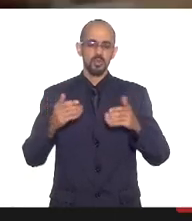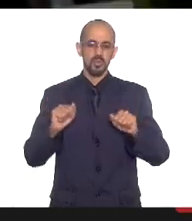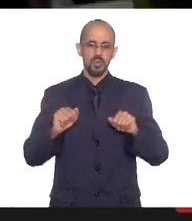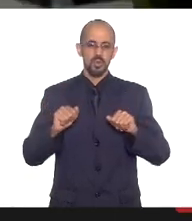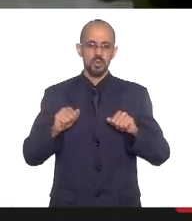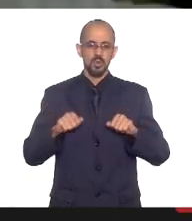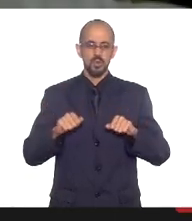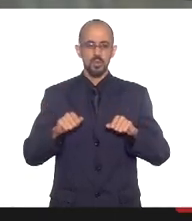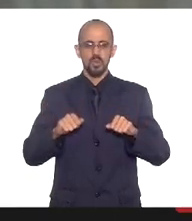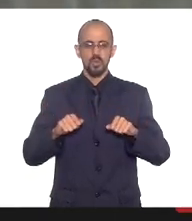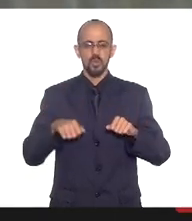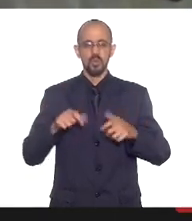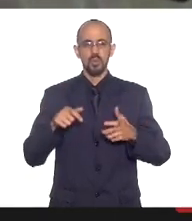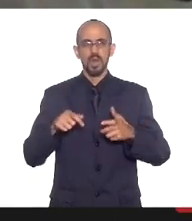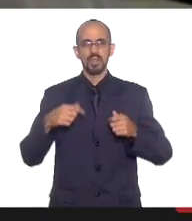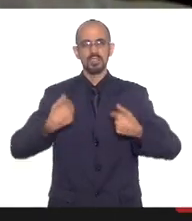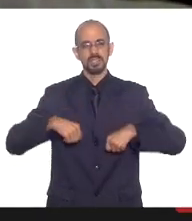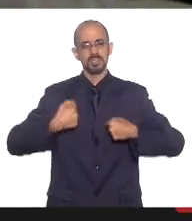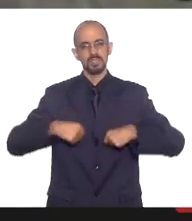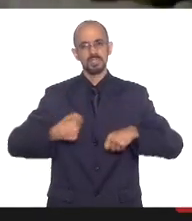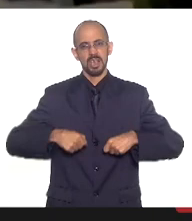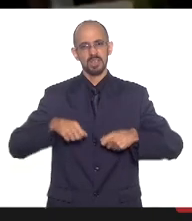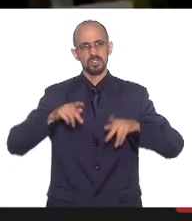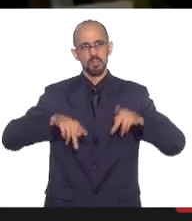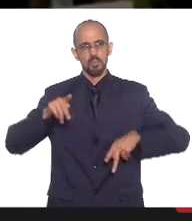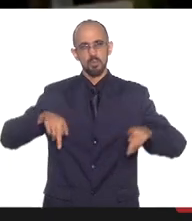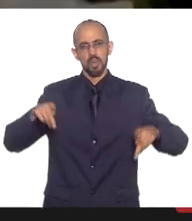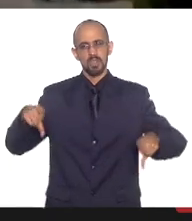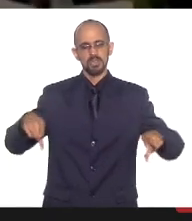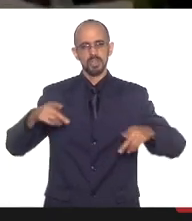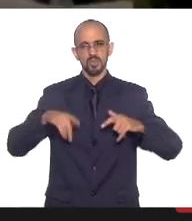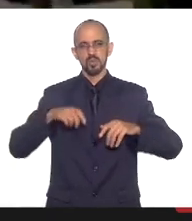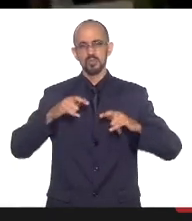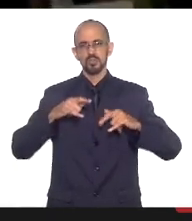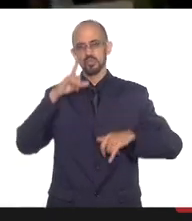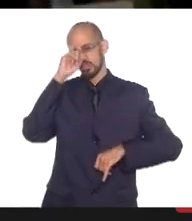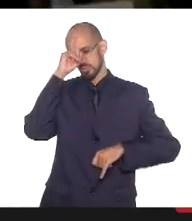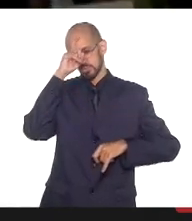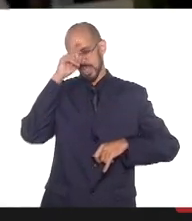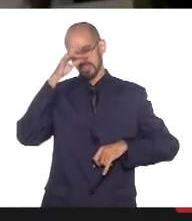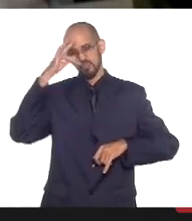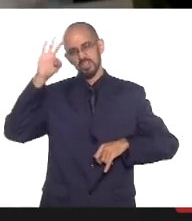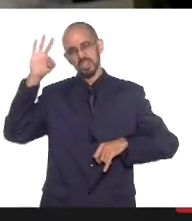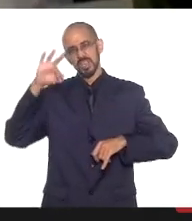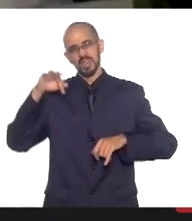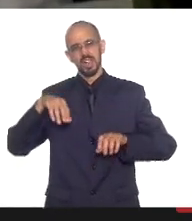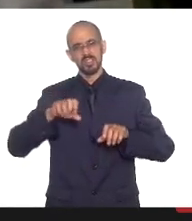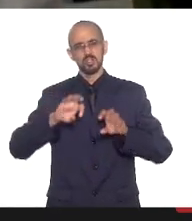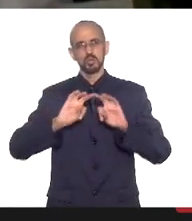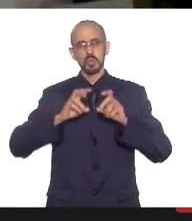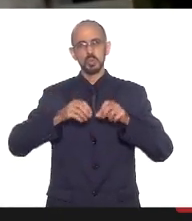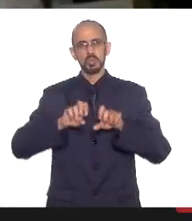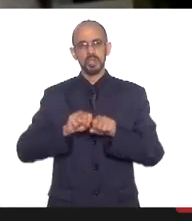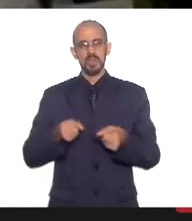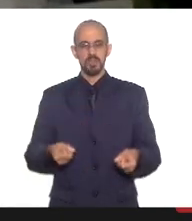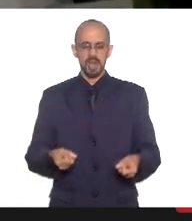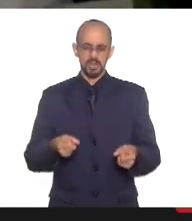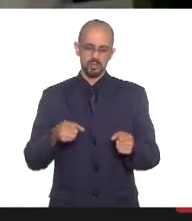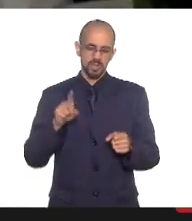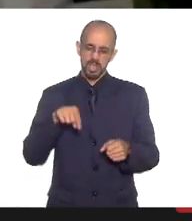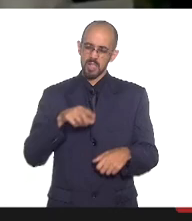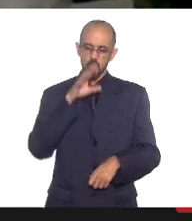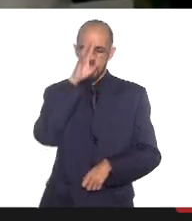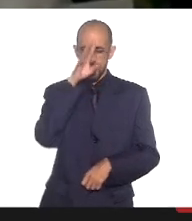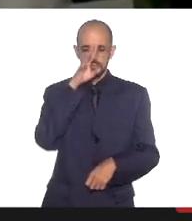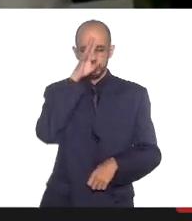o resultado as permissões para aceder a esta nos pedaços né e sua utilizados são é um absurdo né temos precisa